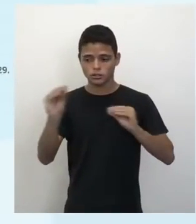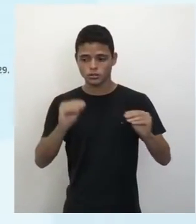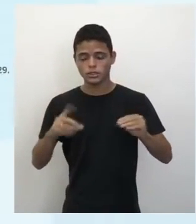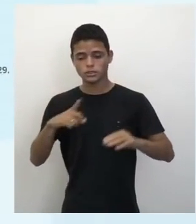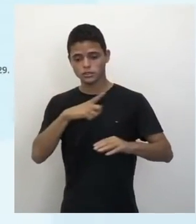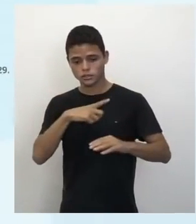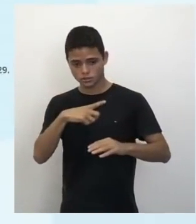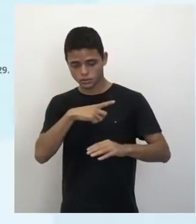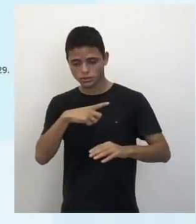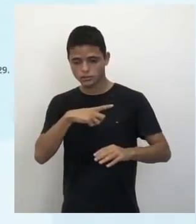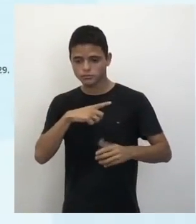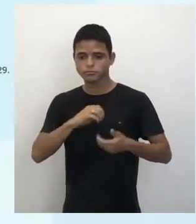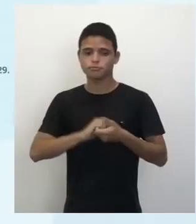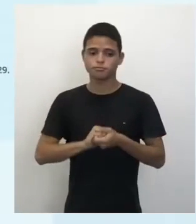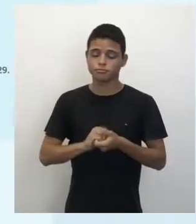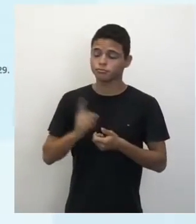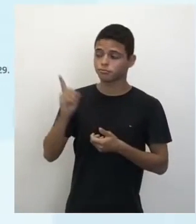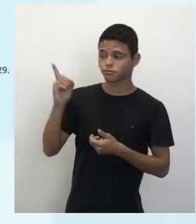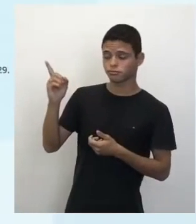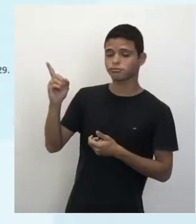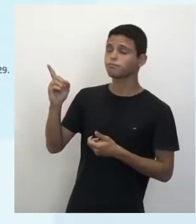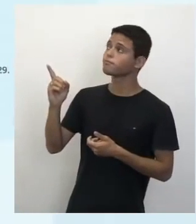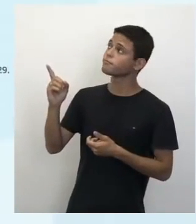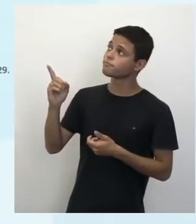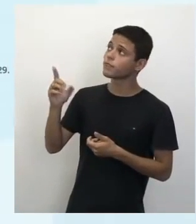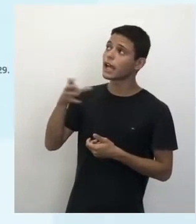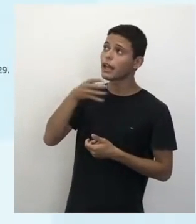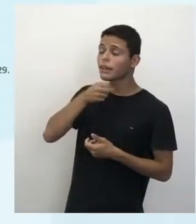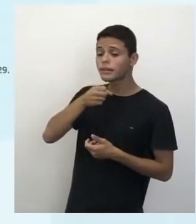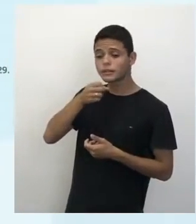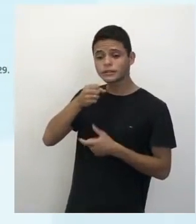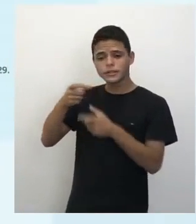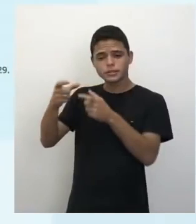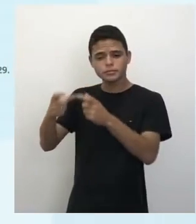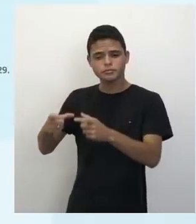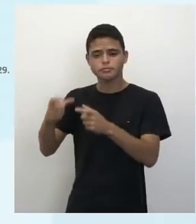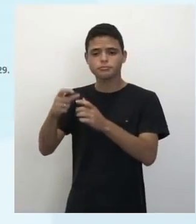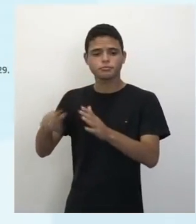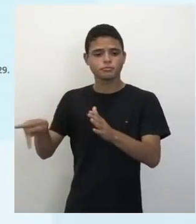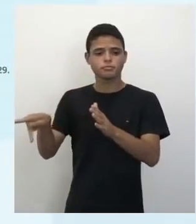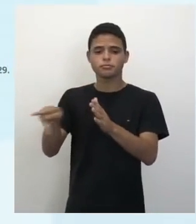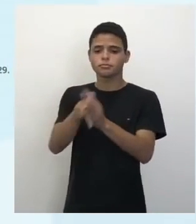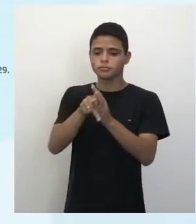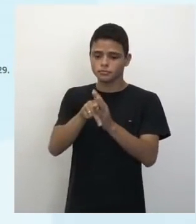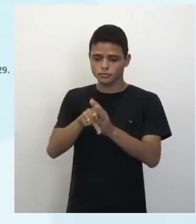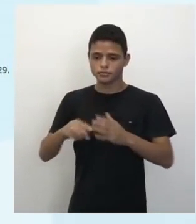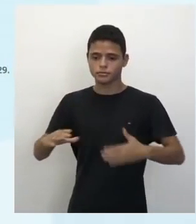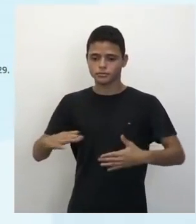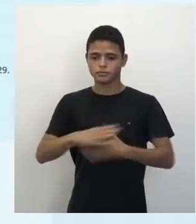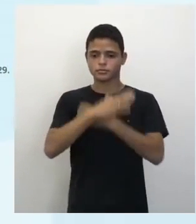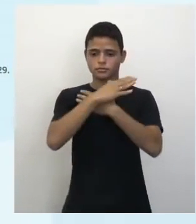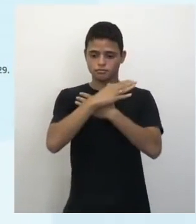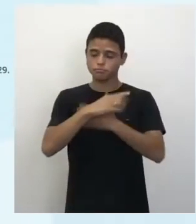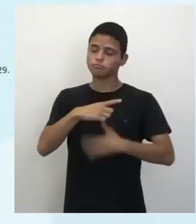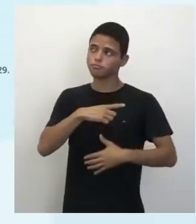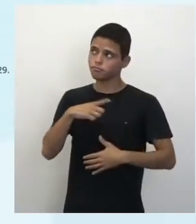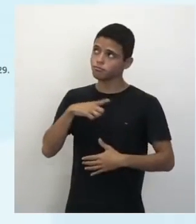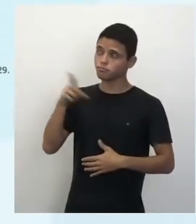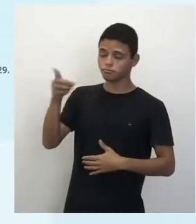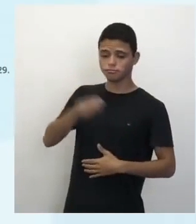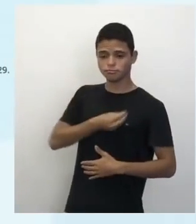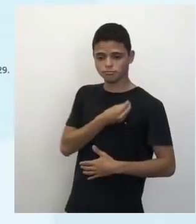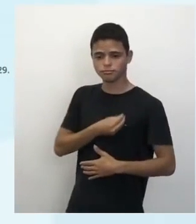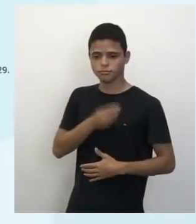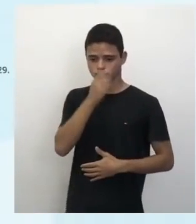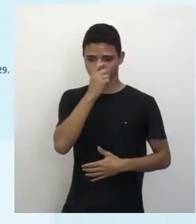teremos ali de laranja o local onde estavam ali os astecas, e de verde